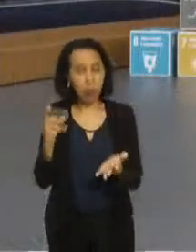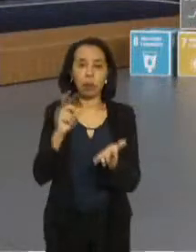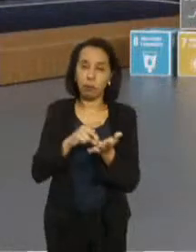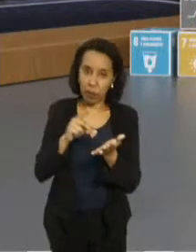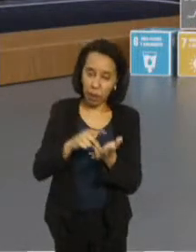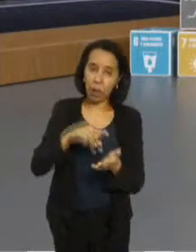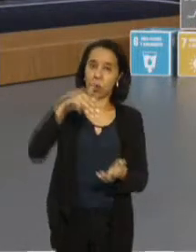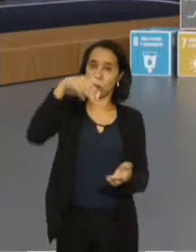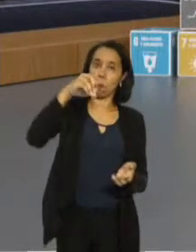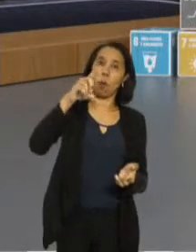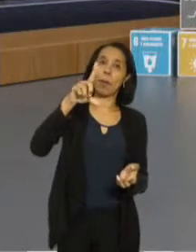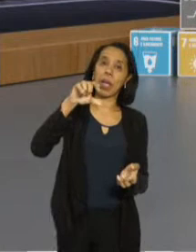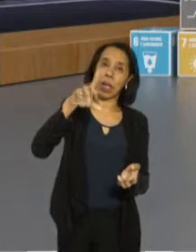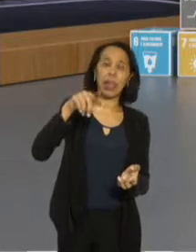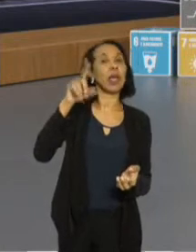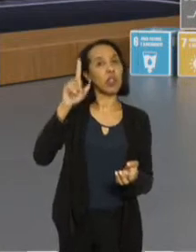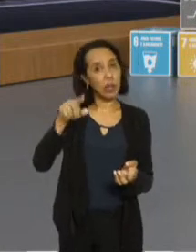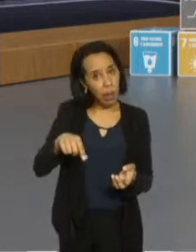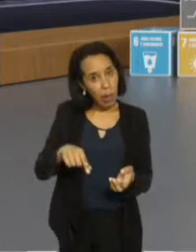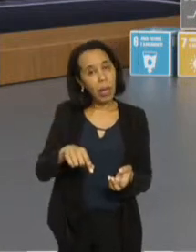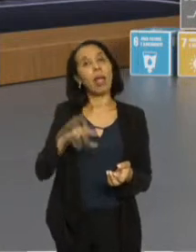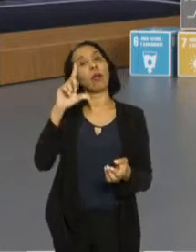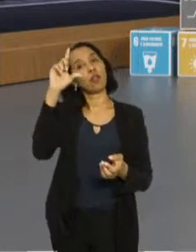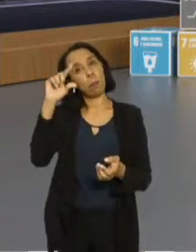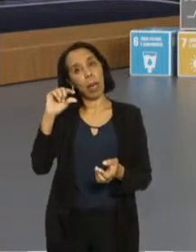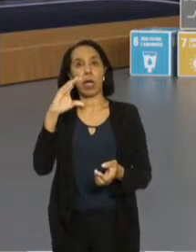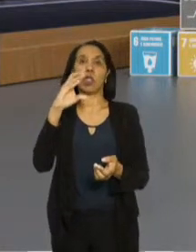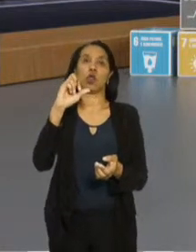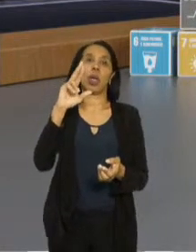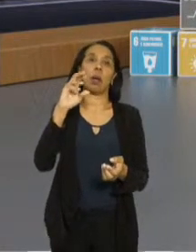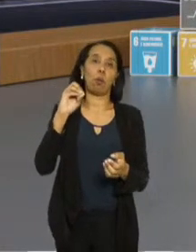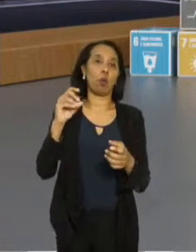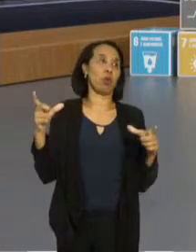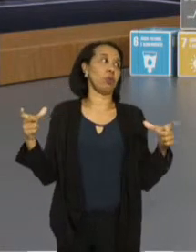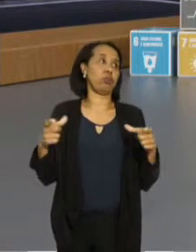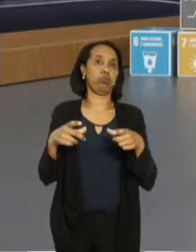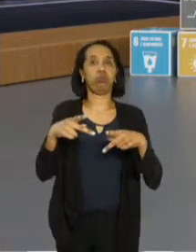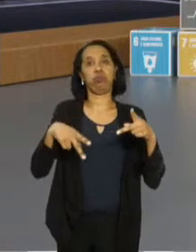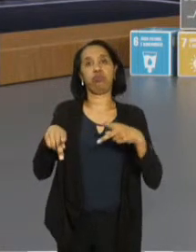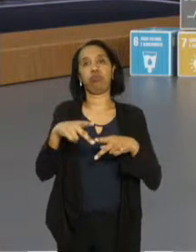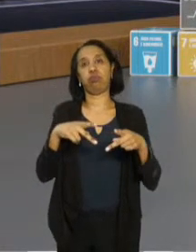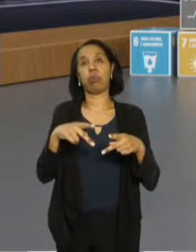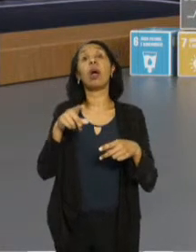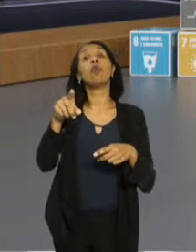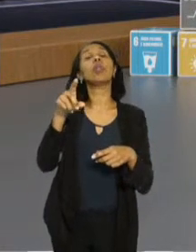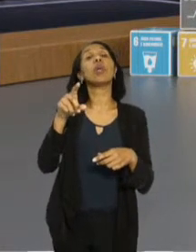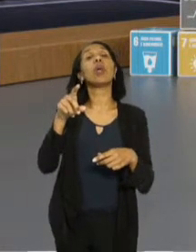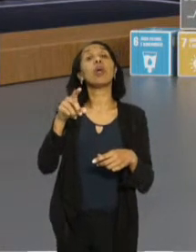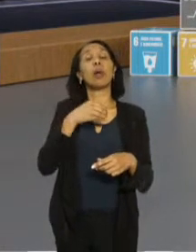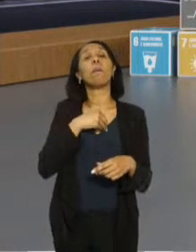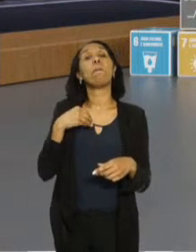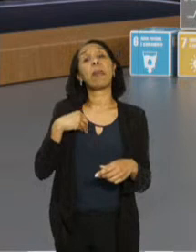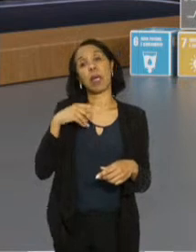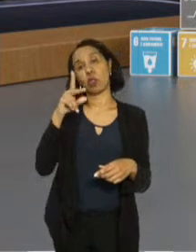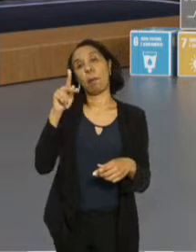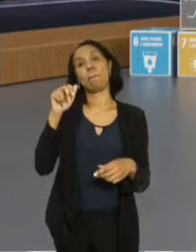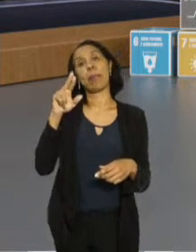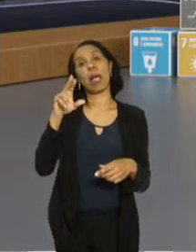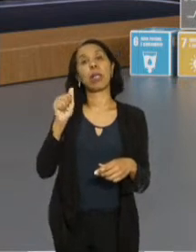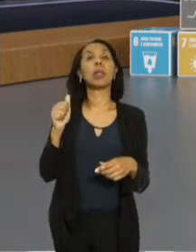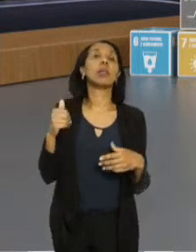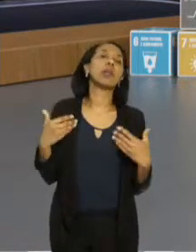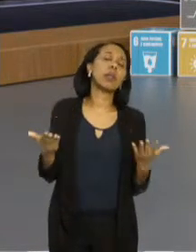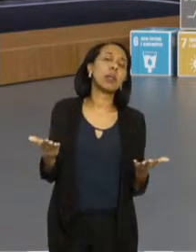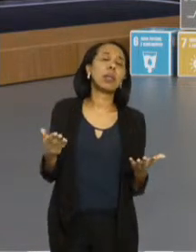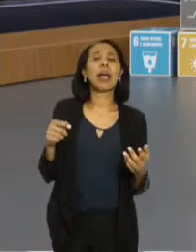urbana de baixo carbono. Essa é a linha em meio à desurbanização. Doutora Patrícia, do ponto de vista